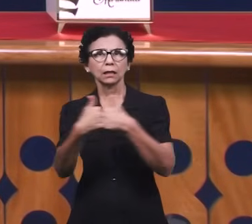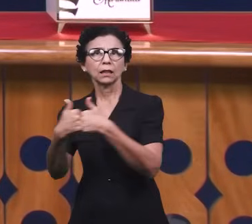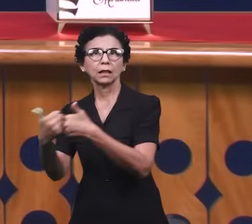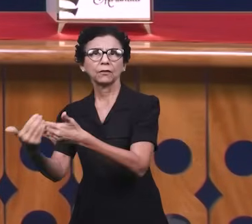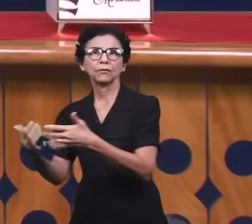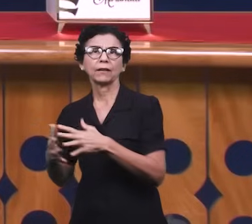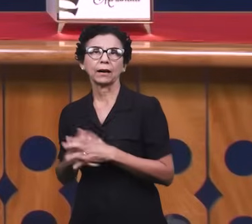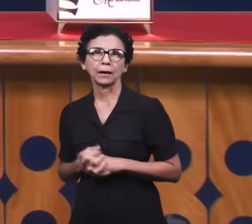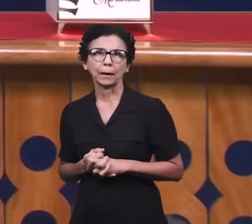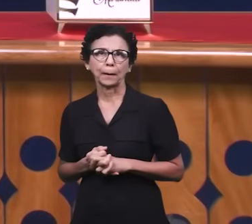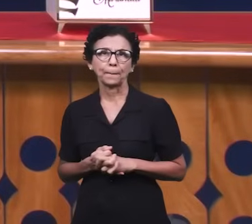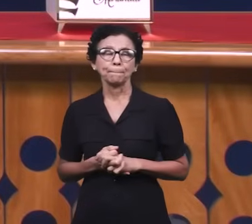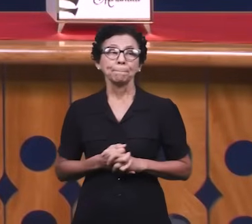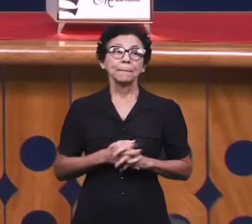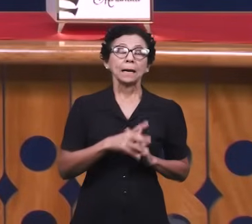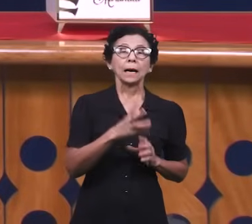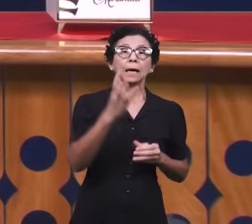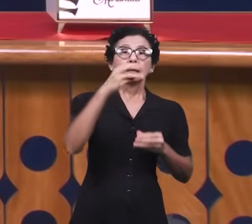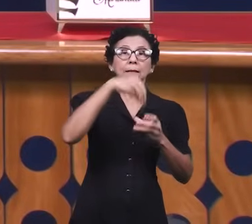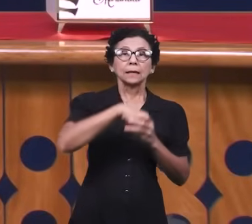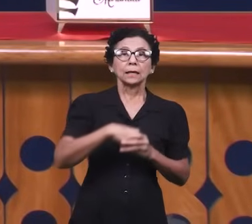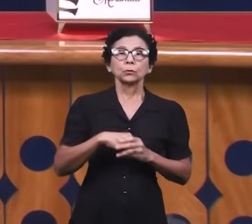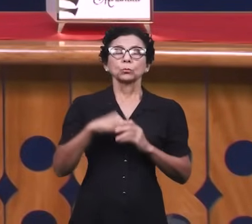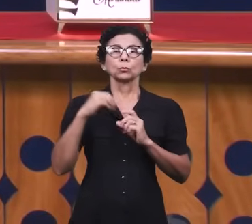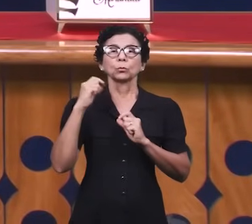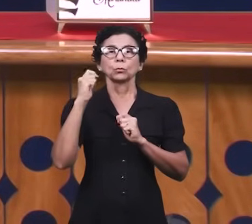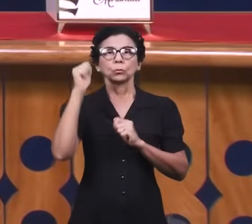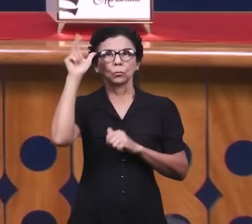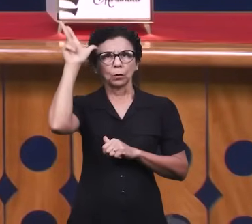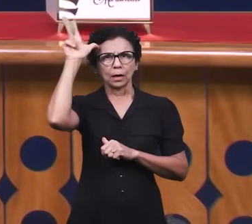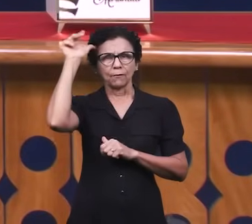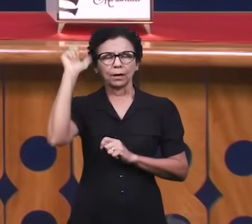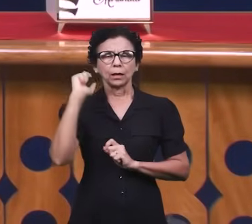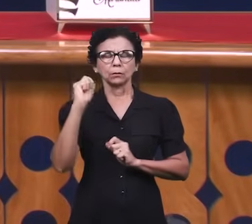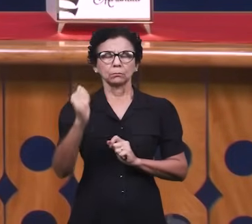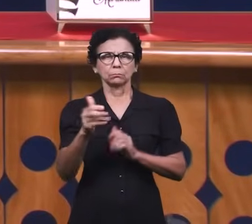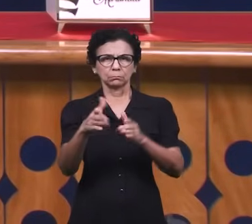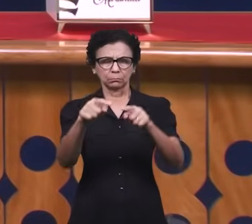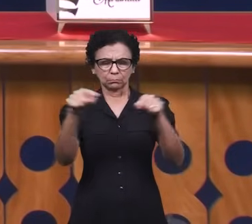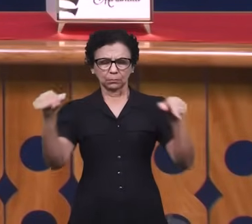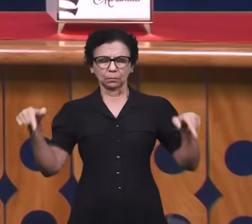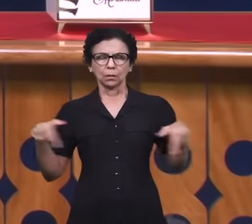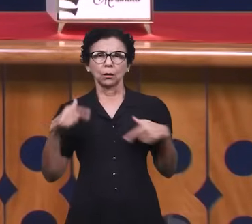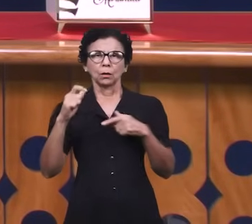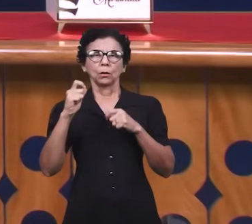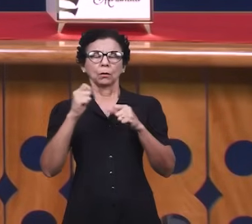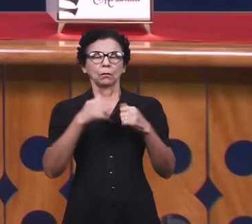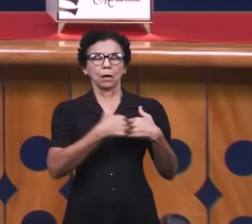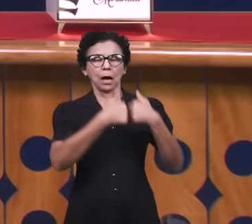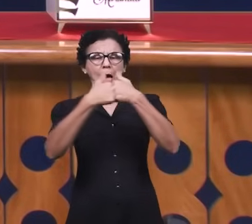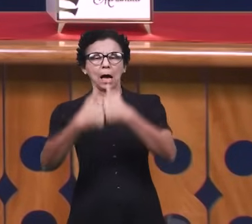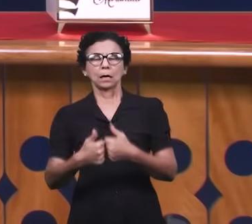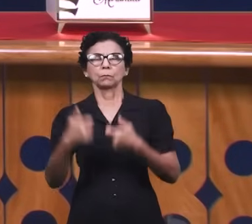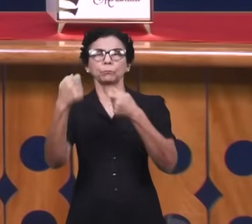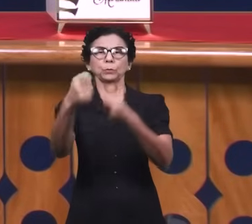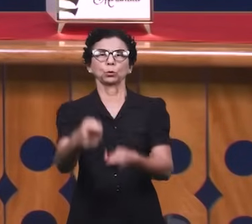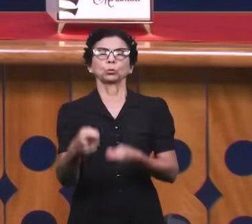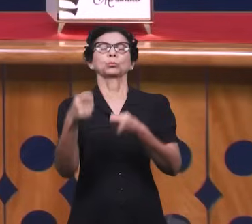a arca parecia que ia cair e Uzá, que era filho de Abinadab, tocou com a